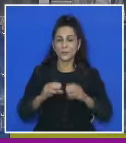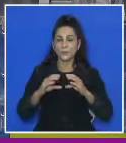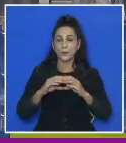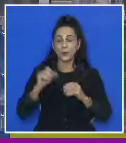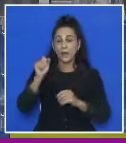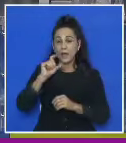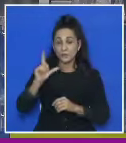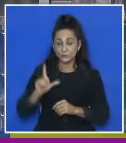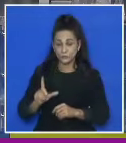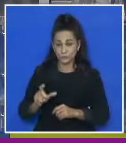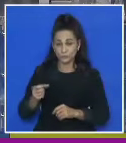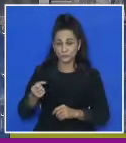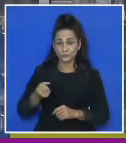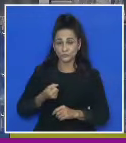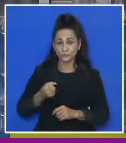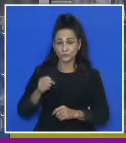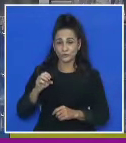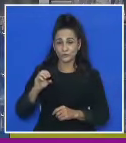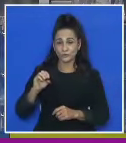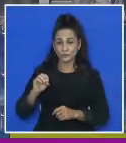Bola azul, número 05.